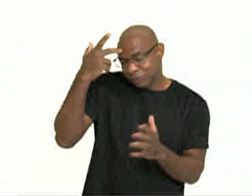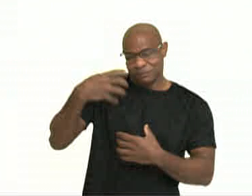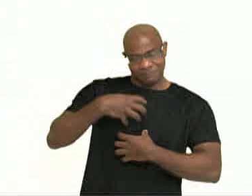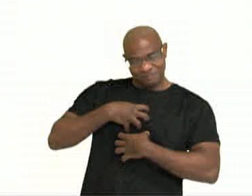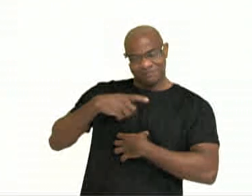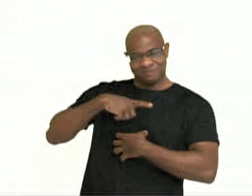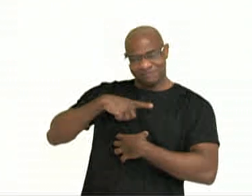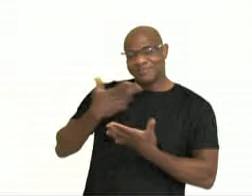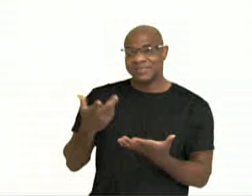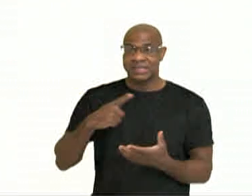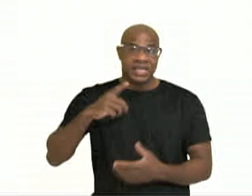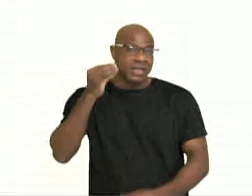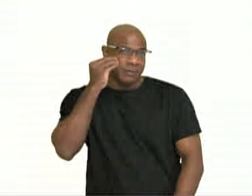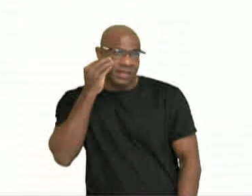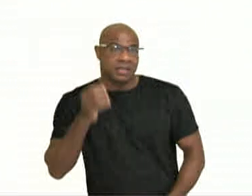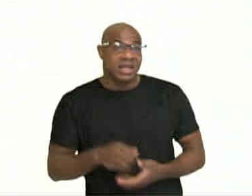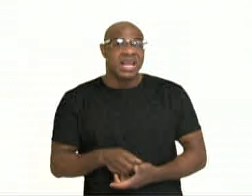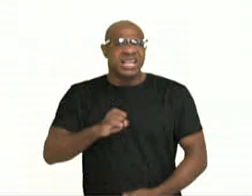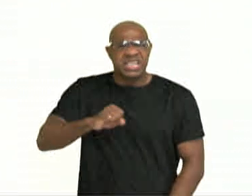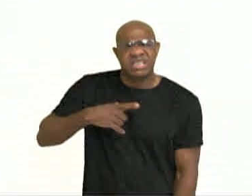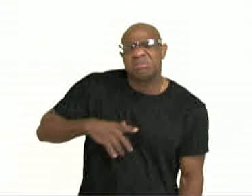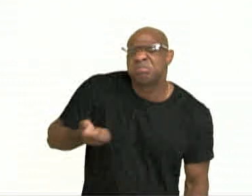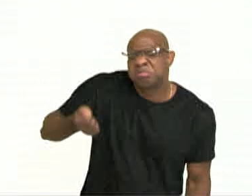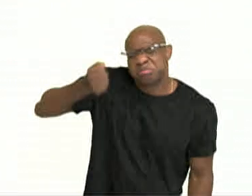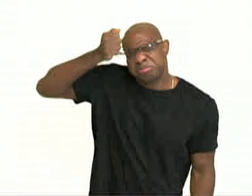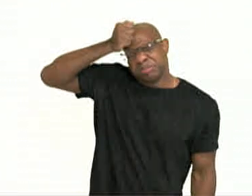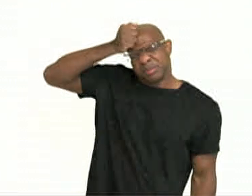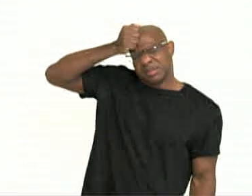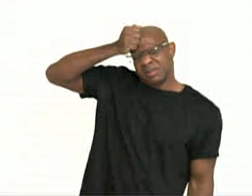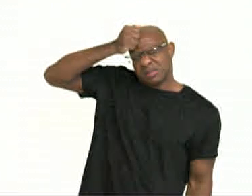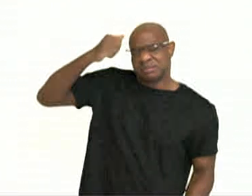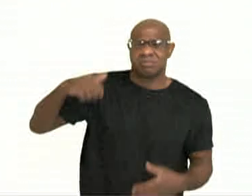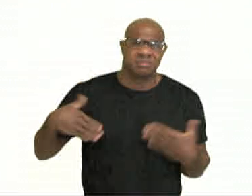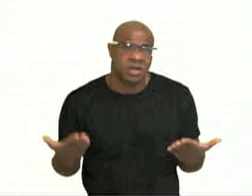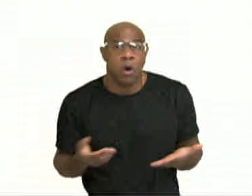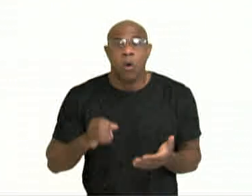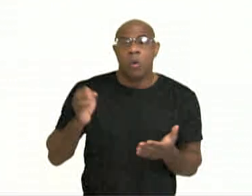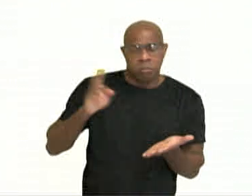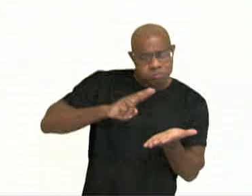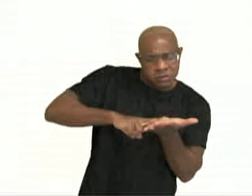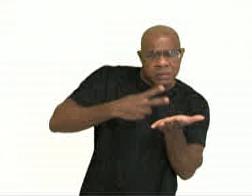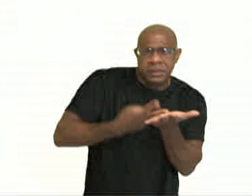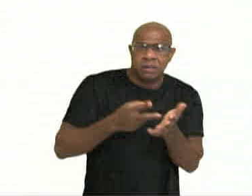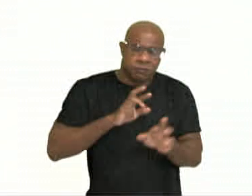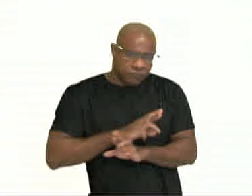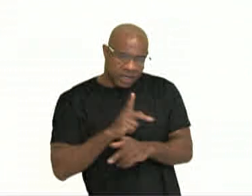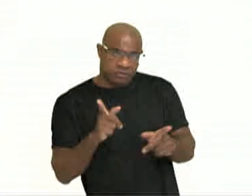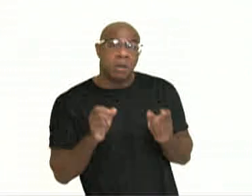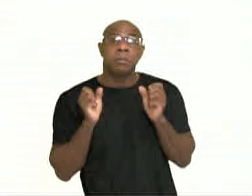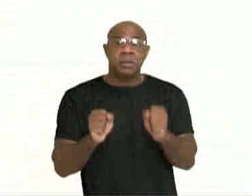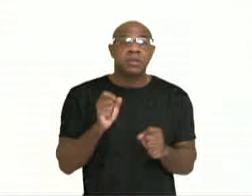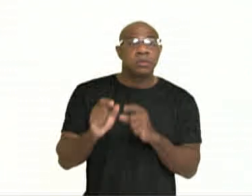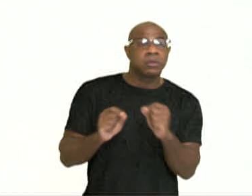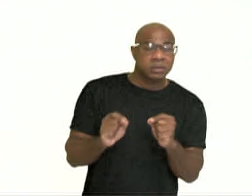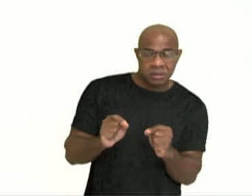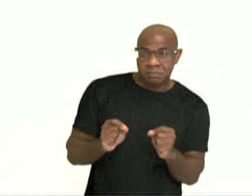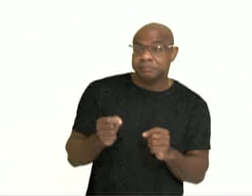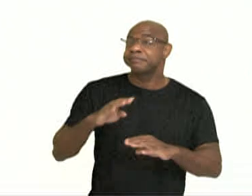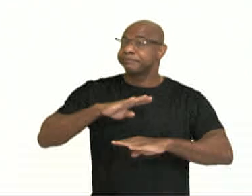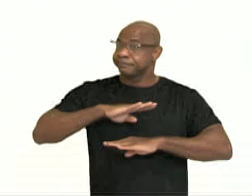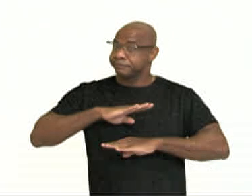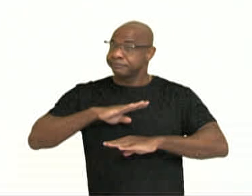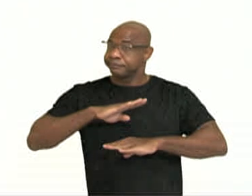entanto, se nos arrependêssemos do conteúdo ou fôssemos mal interpretados, poderia ser bastante negativo.